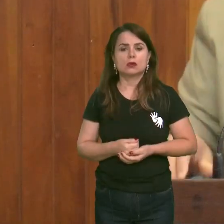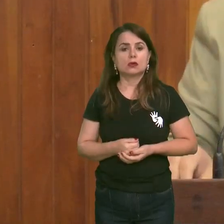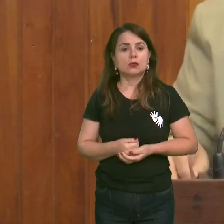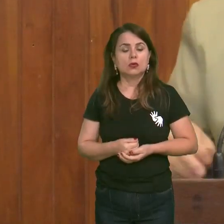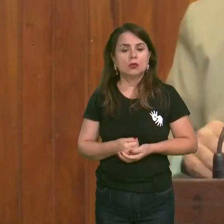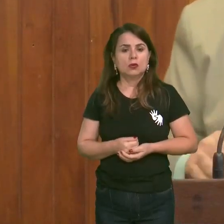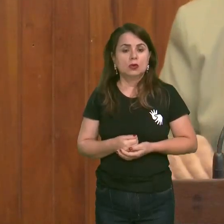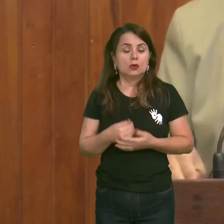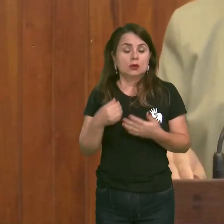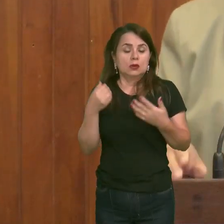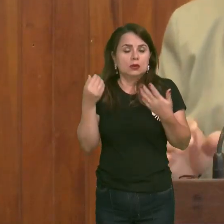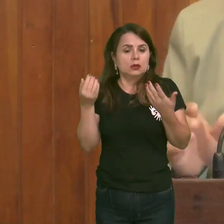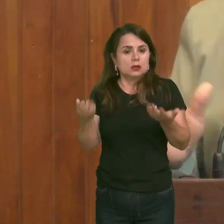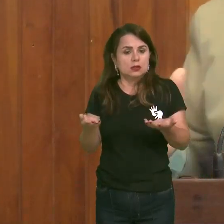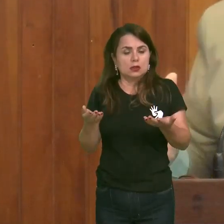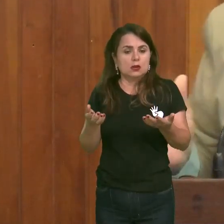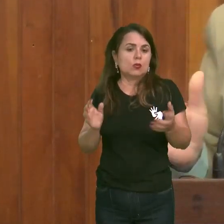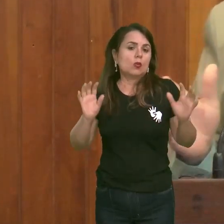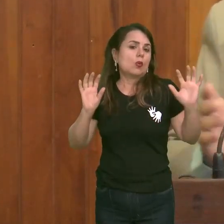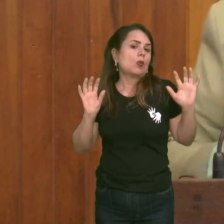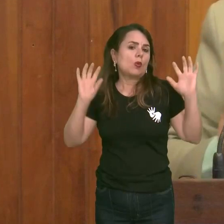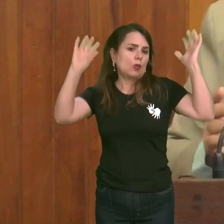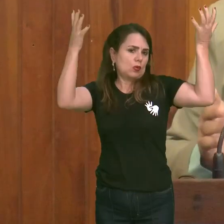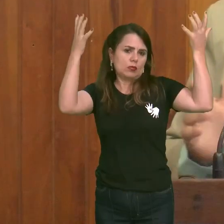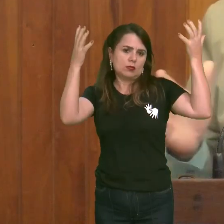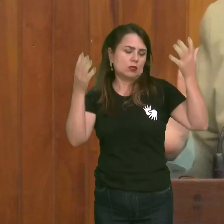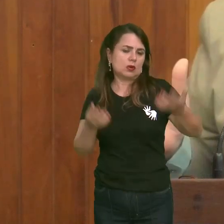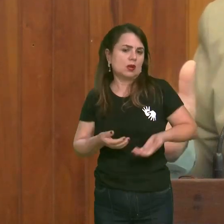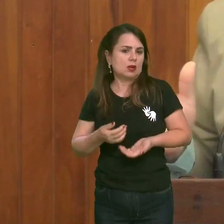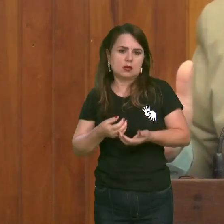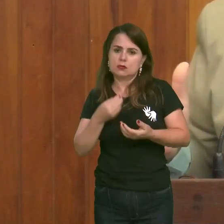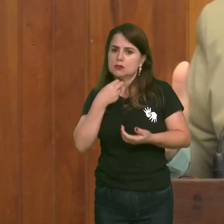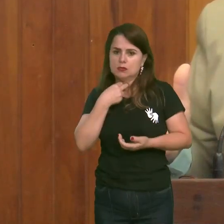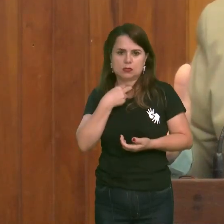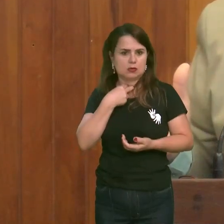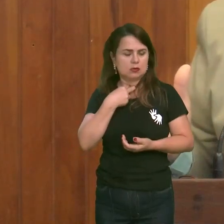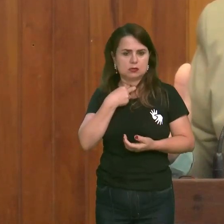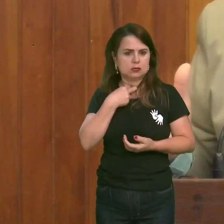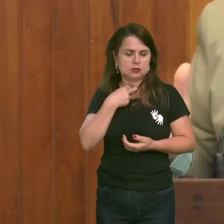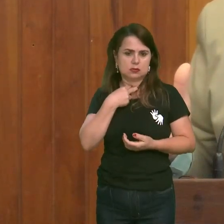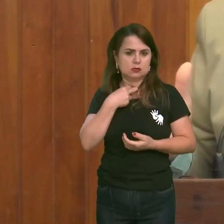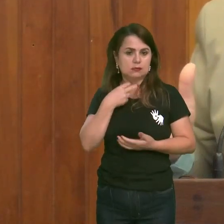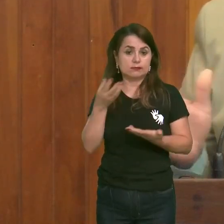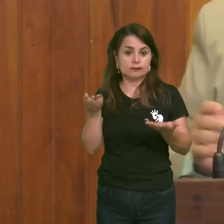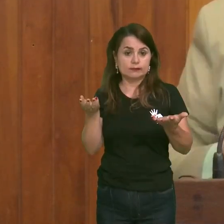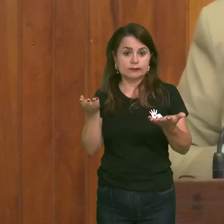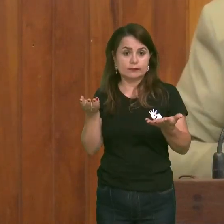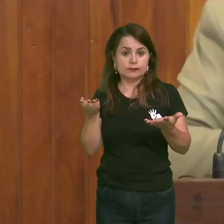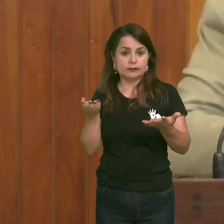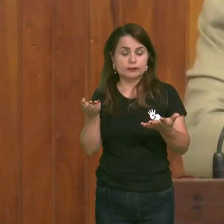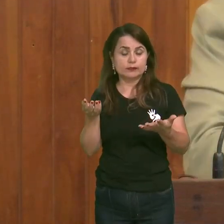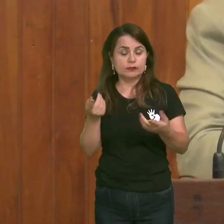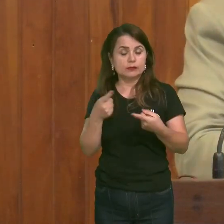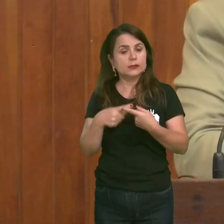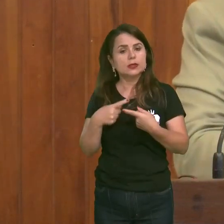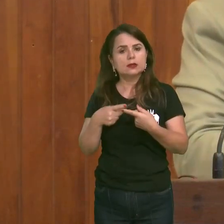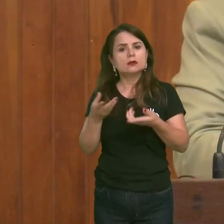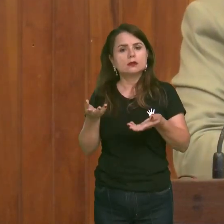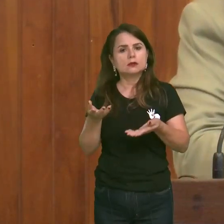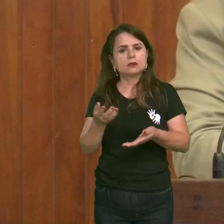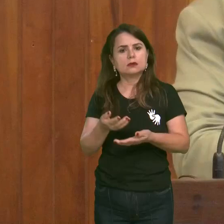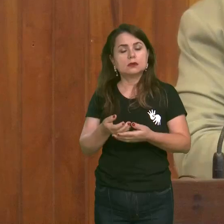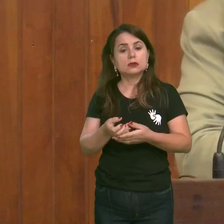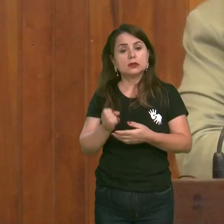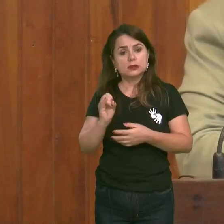Não vejo motivo infelizmente para a gente comemorar essa arrecadação né porque